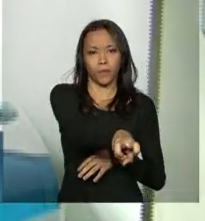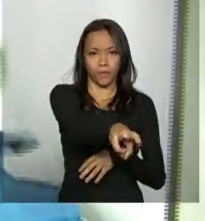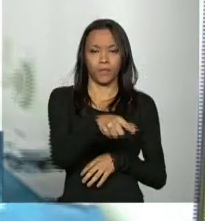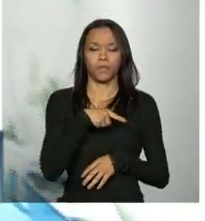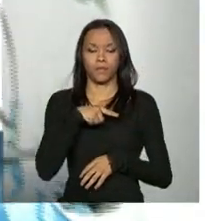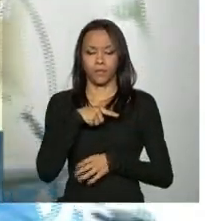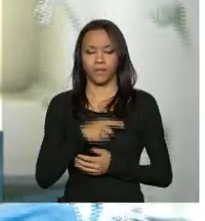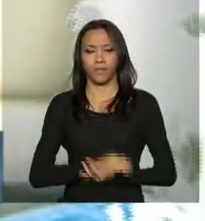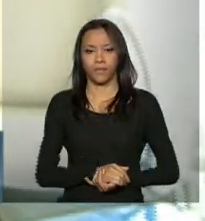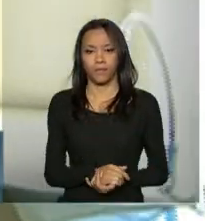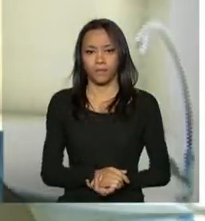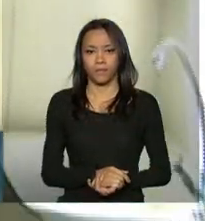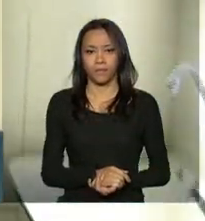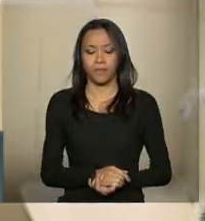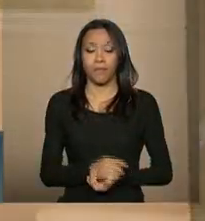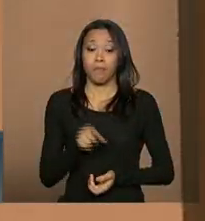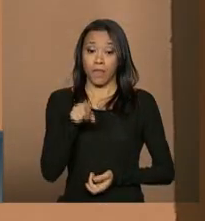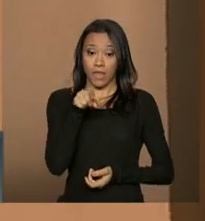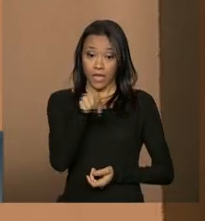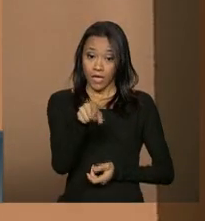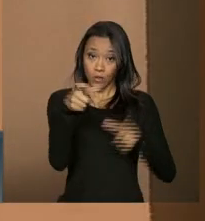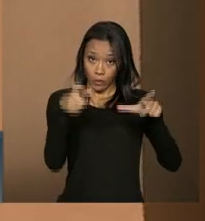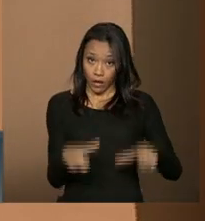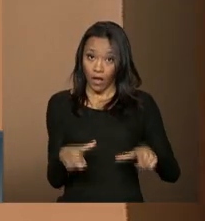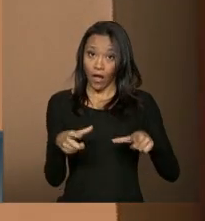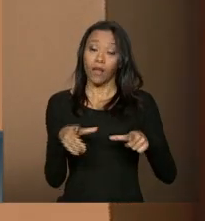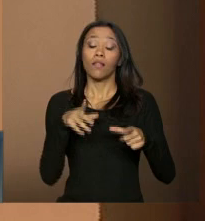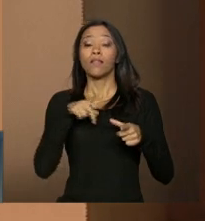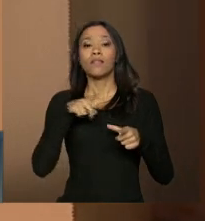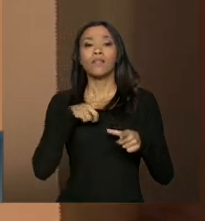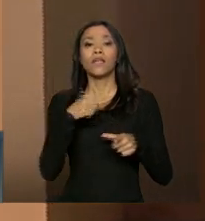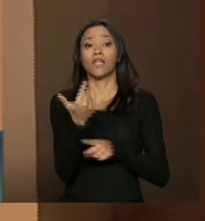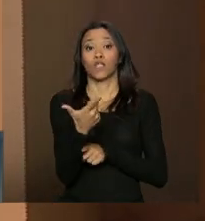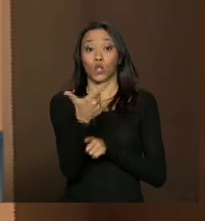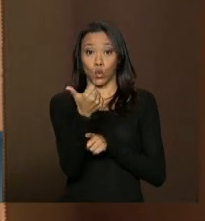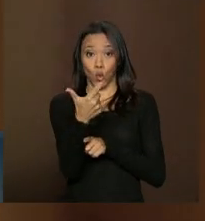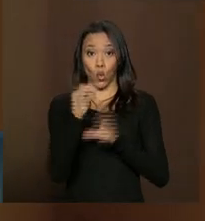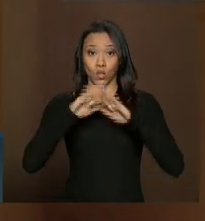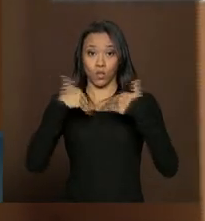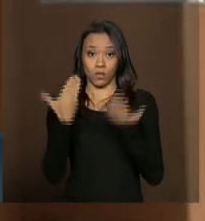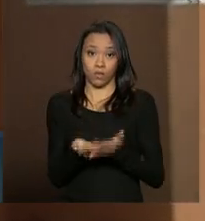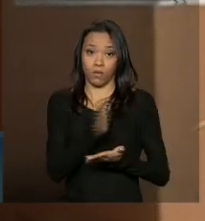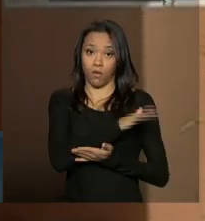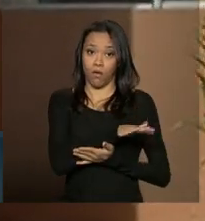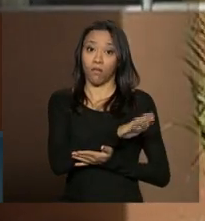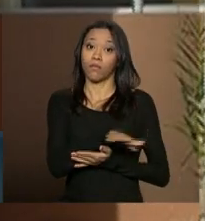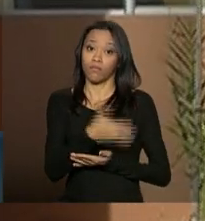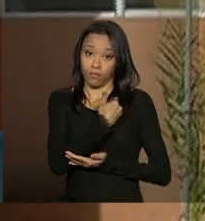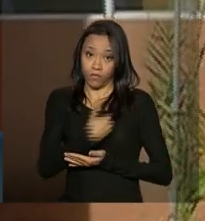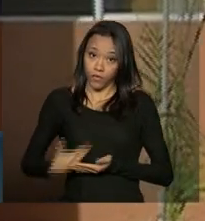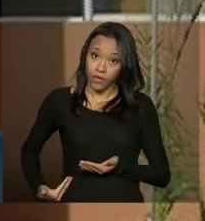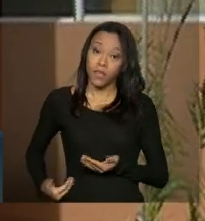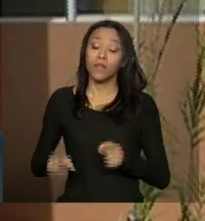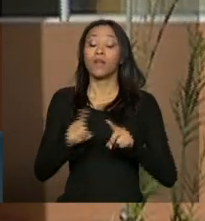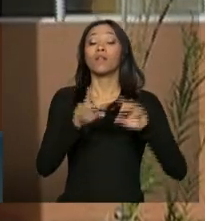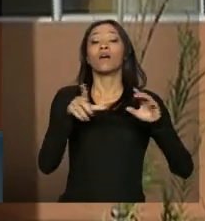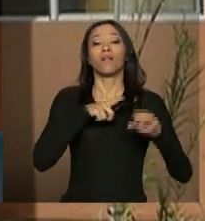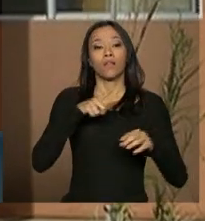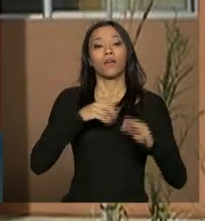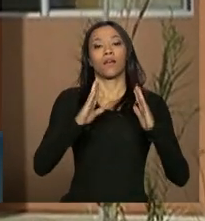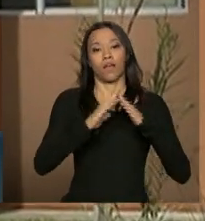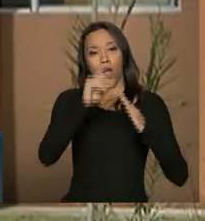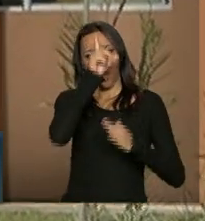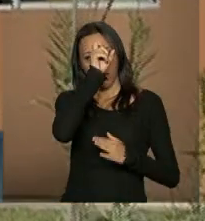Ecológica o condomínio também tem acesso a 12 escolas públicas Hospital posto de saúde e